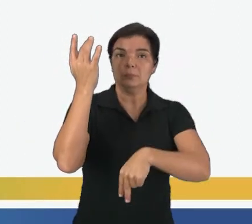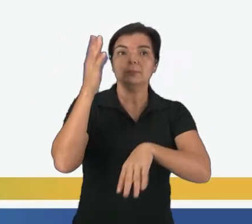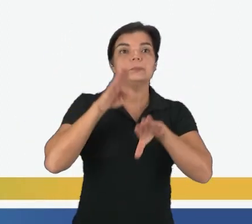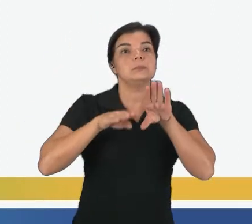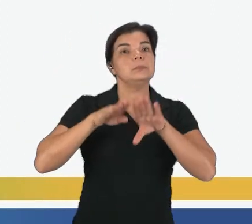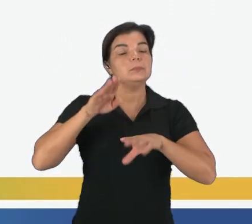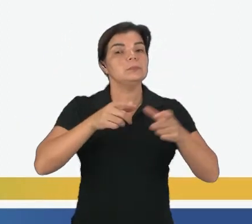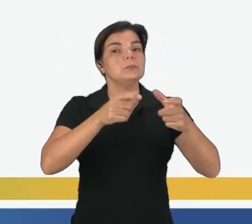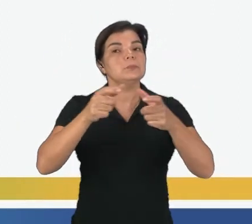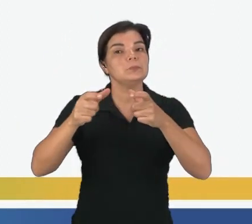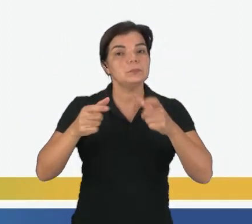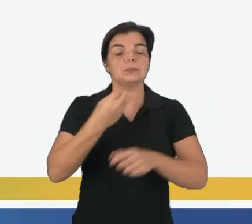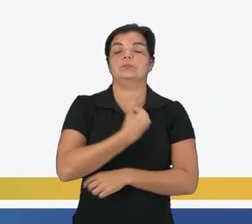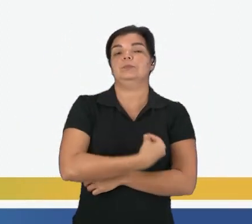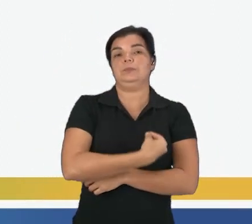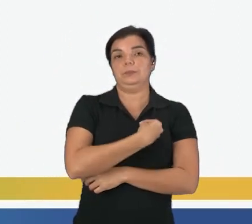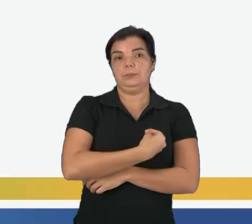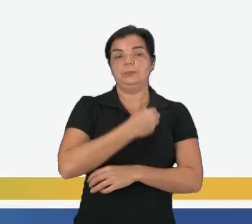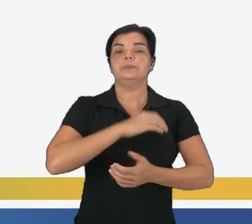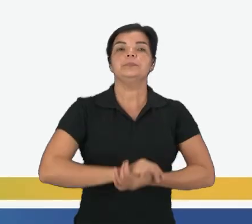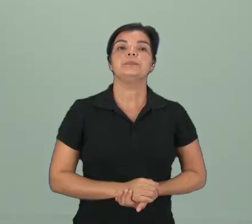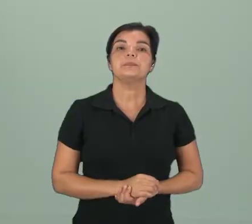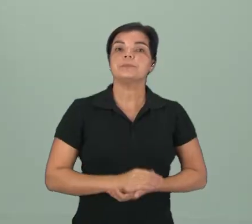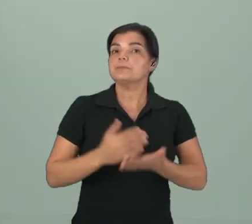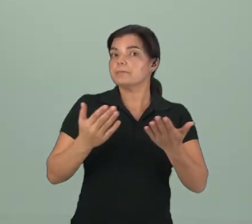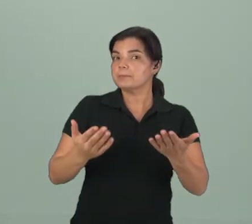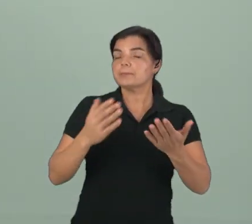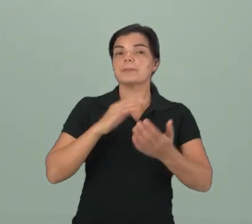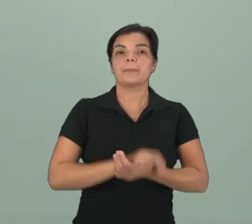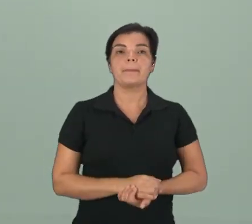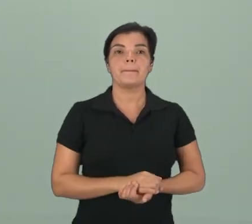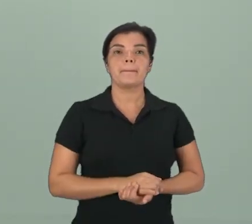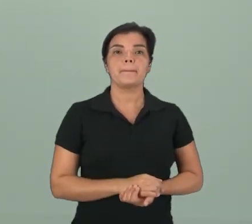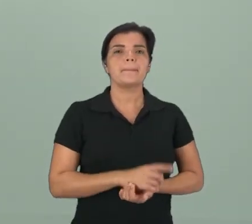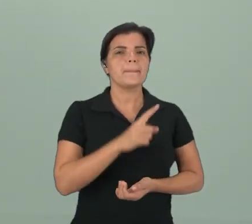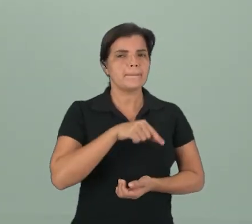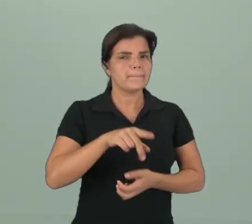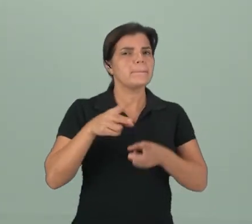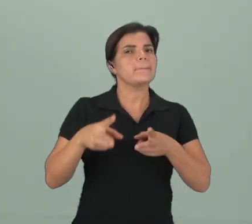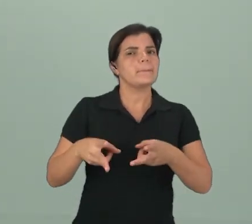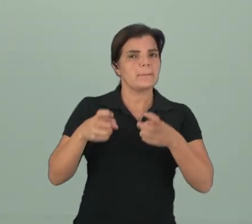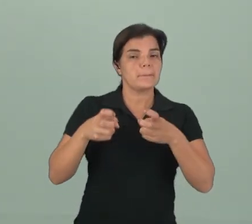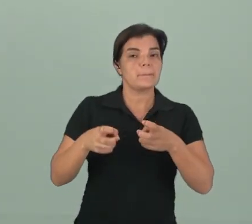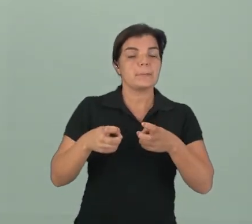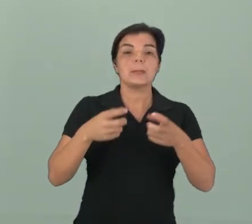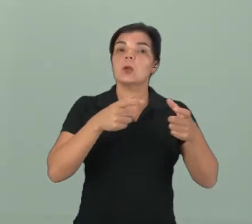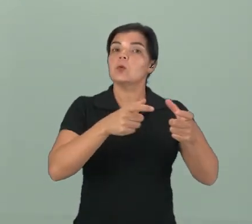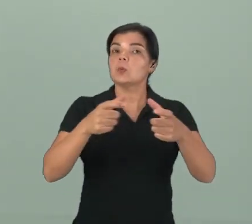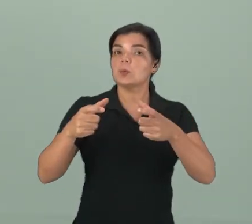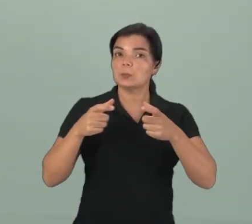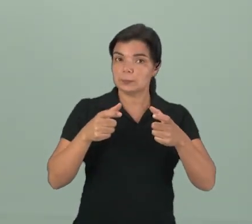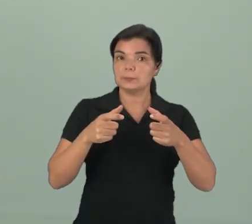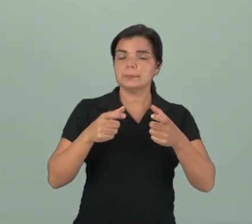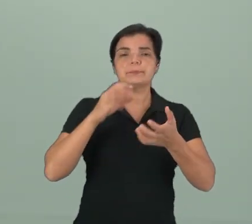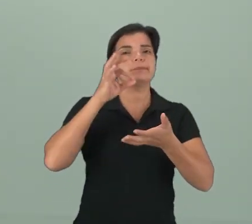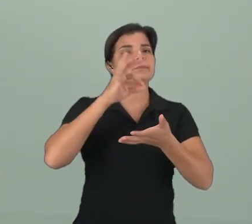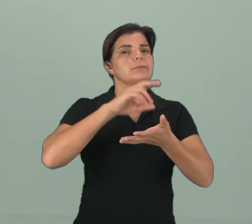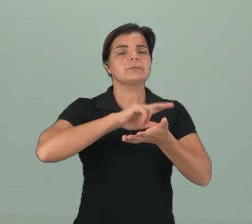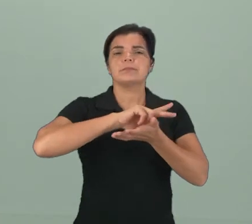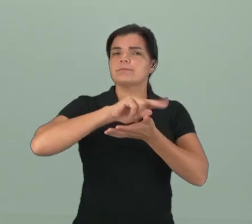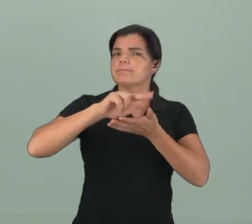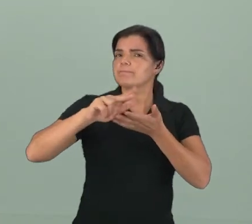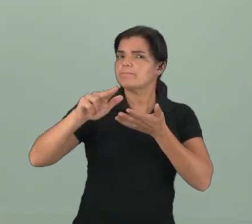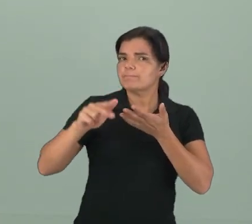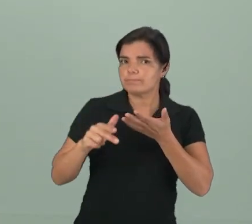pular, dependendo do ambiente em que vivem. Muito bem, crianças, vocês perceberam? E esses ambientes, eles são